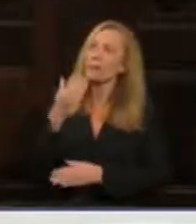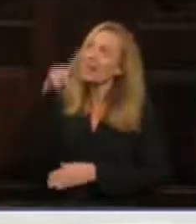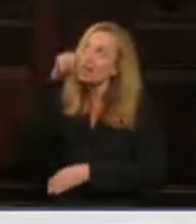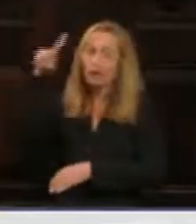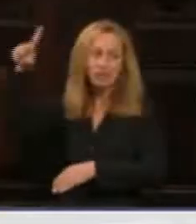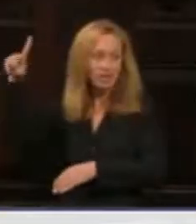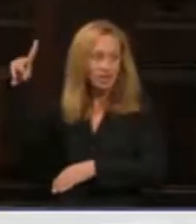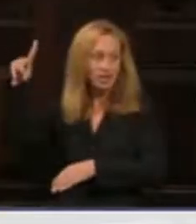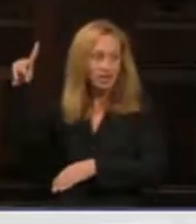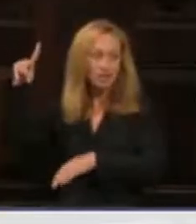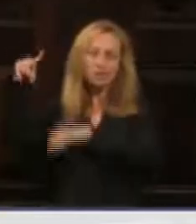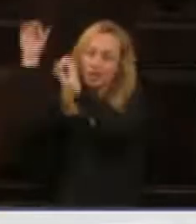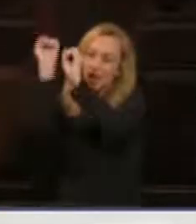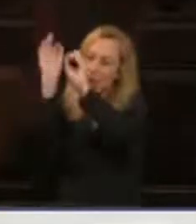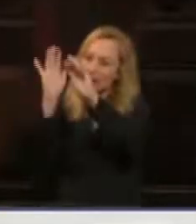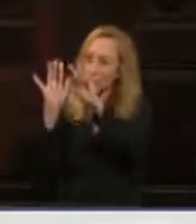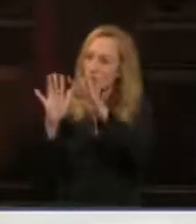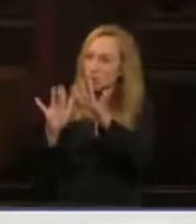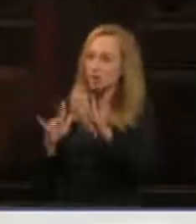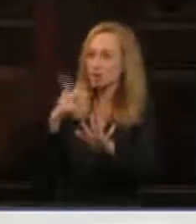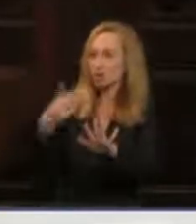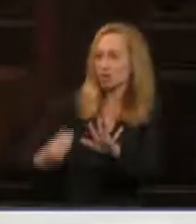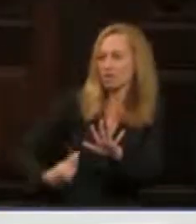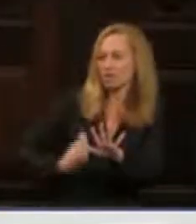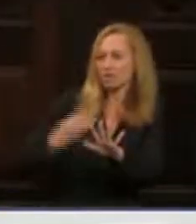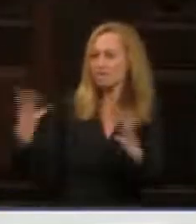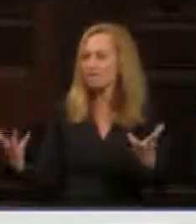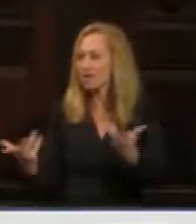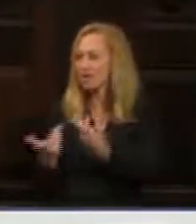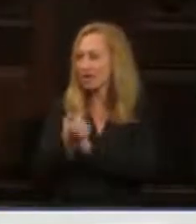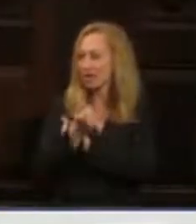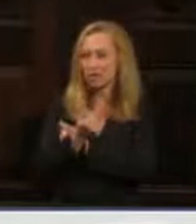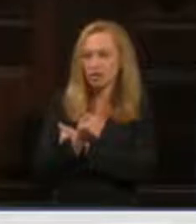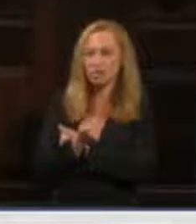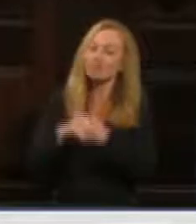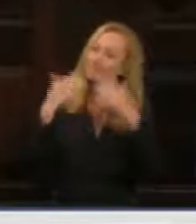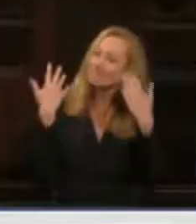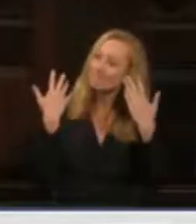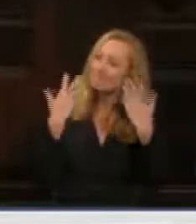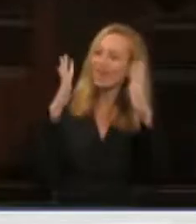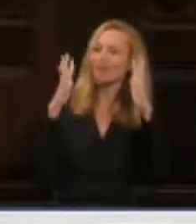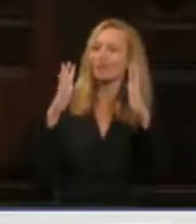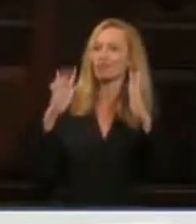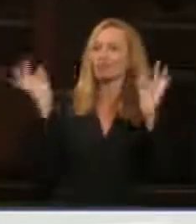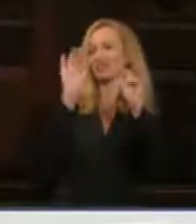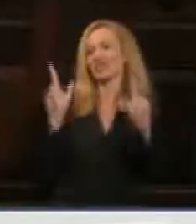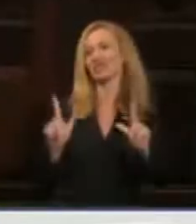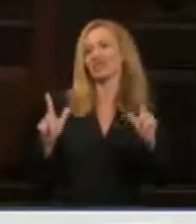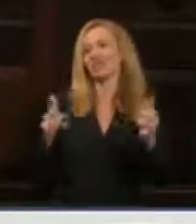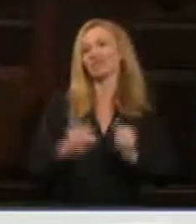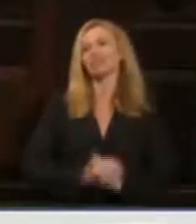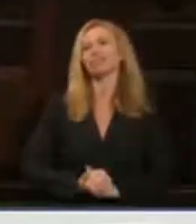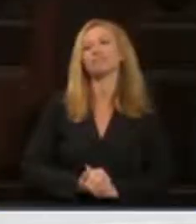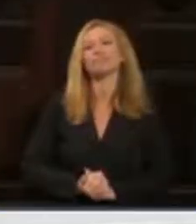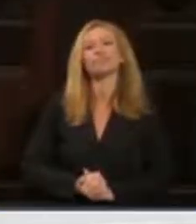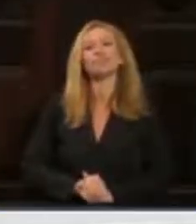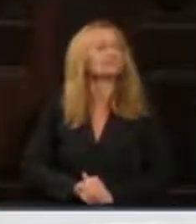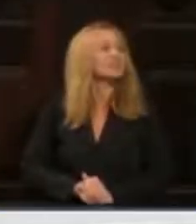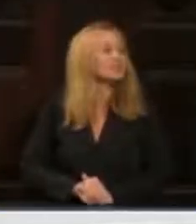blinde a sua vida de uma forma sobrenatural. Parabéns e felicidades.